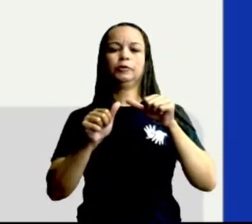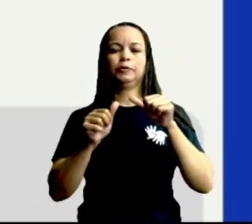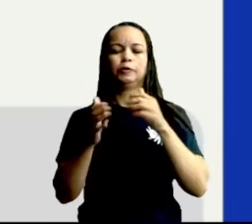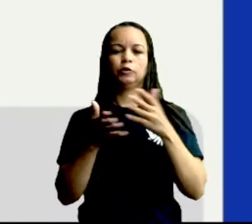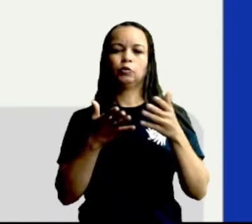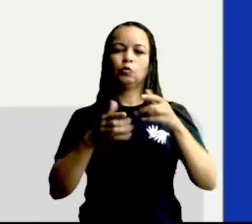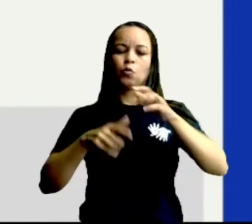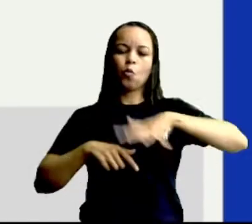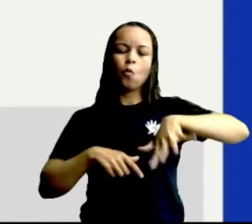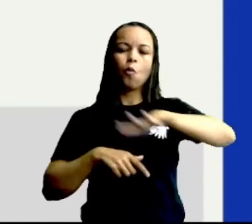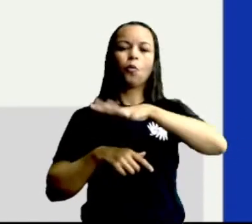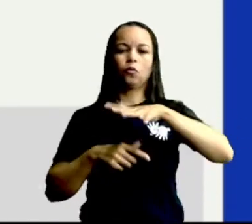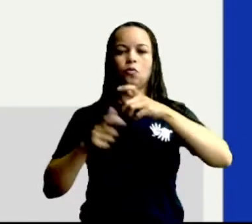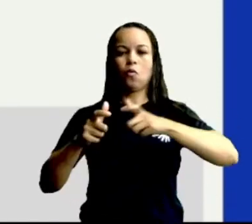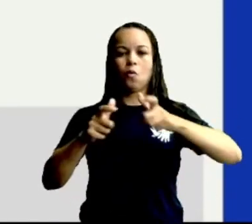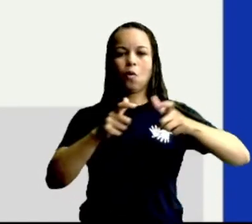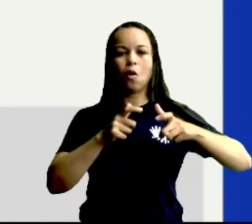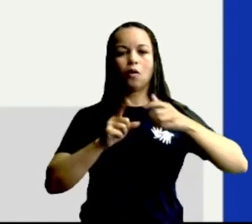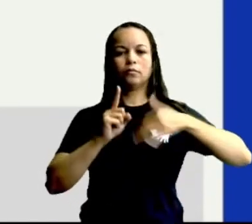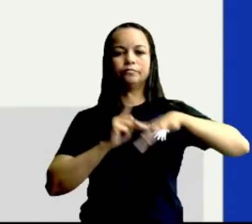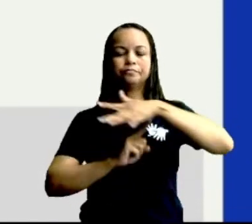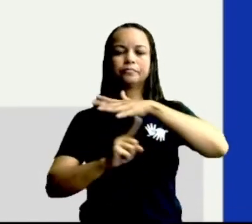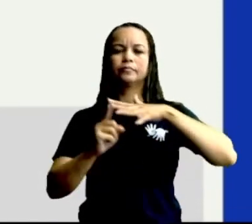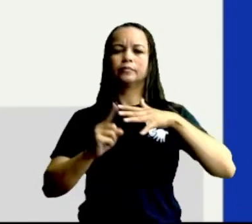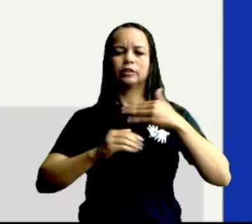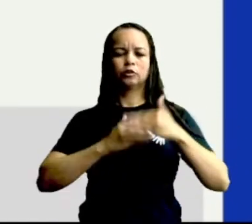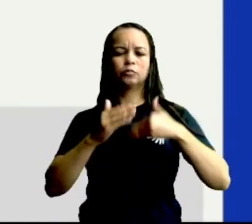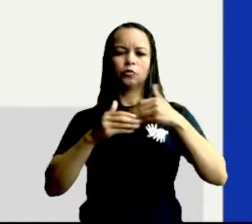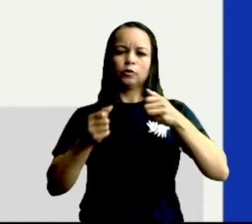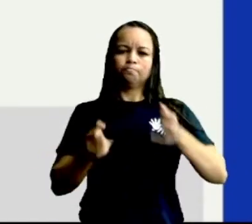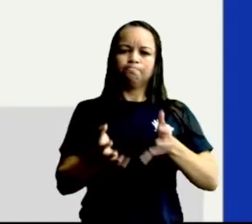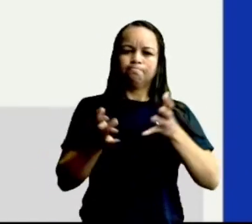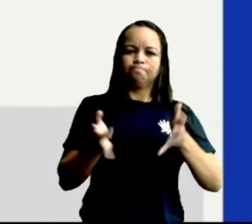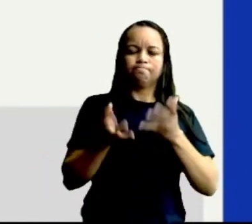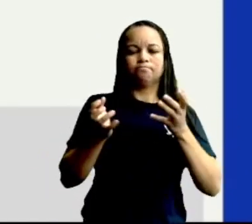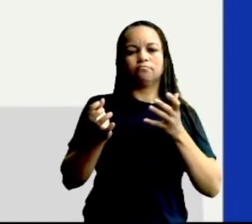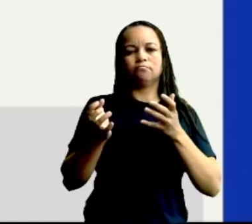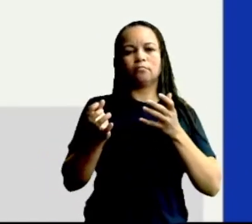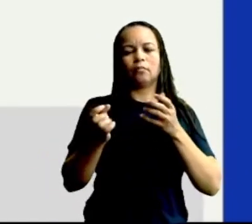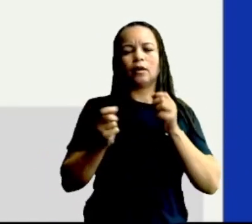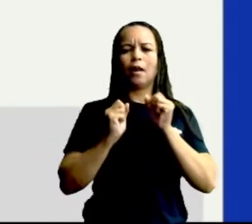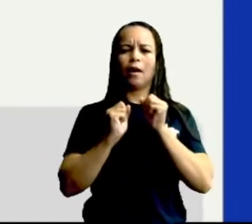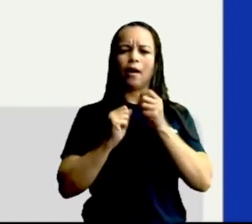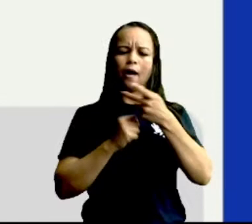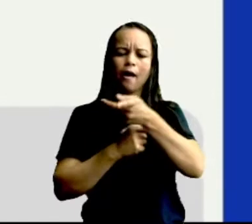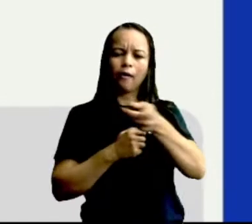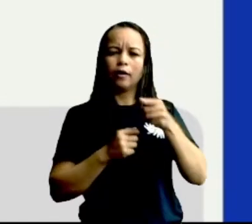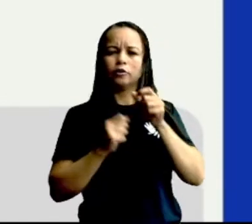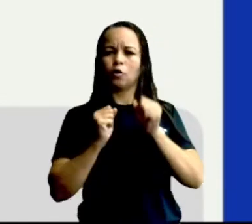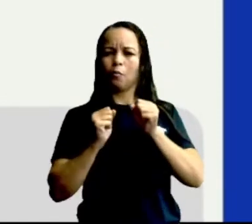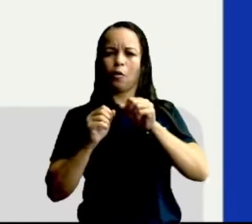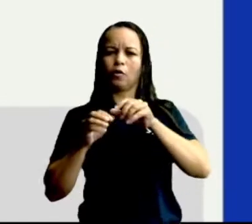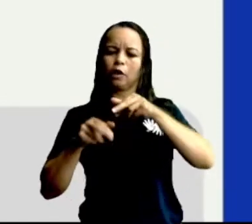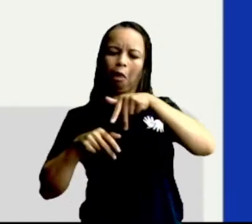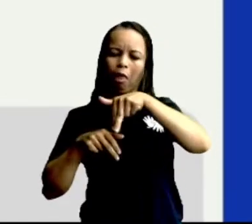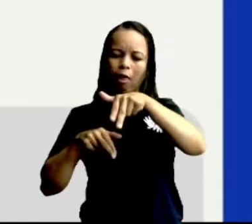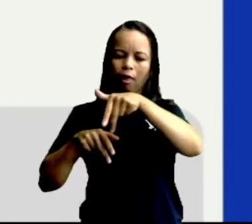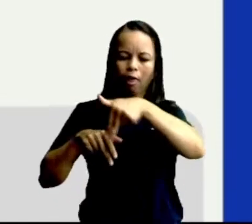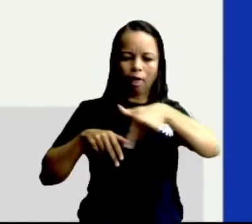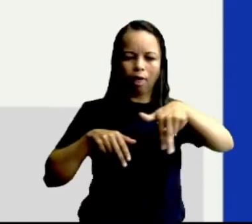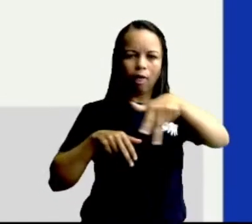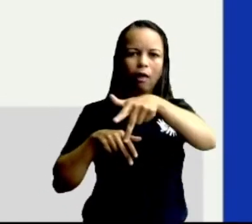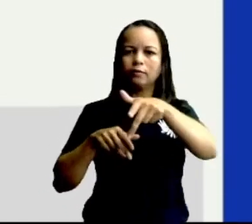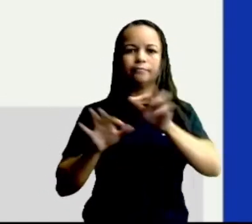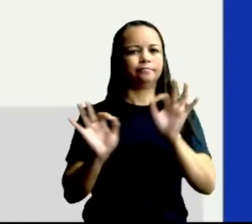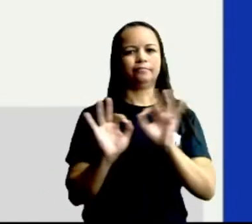modificações no ambiente e responder a estímulos. Elas não podem ir de um lugar para o outro,